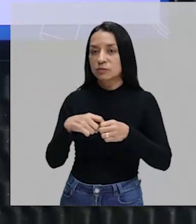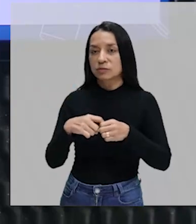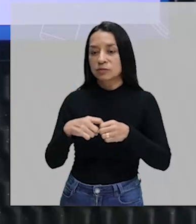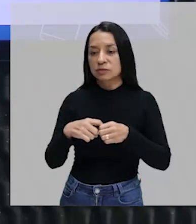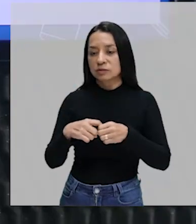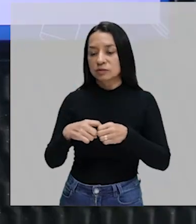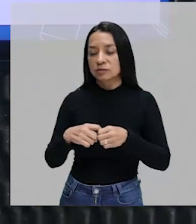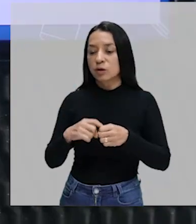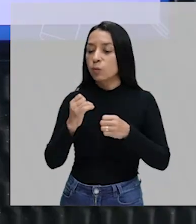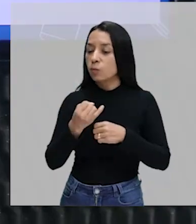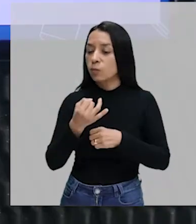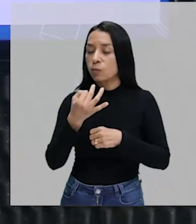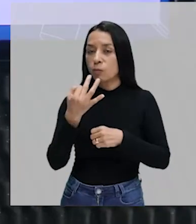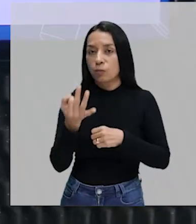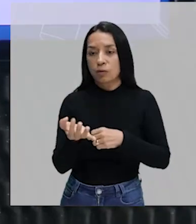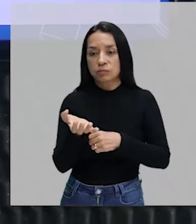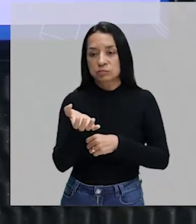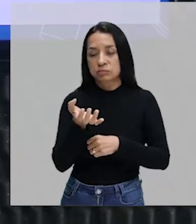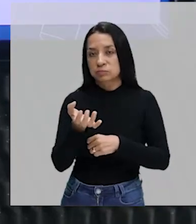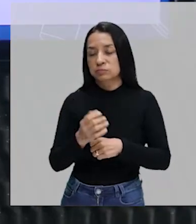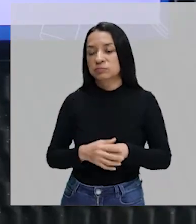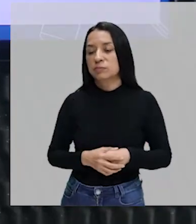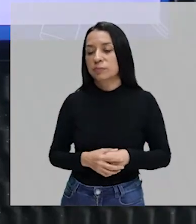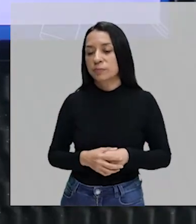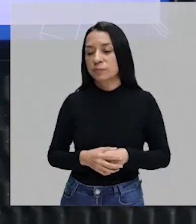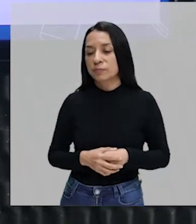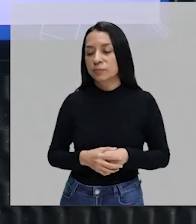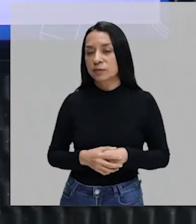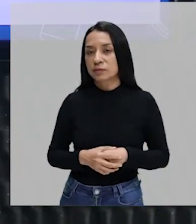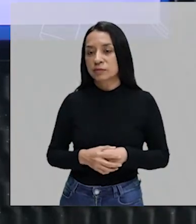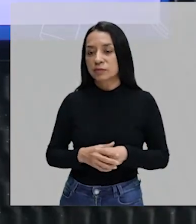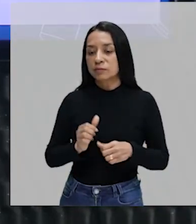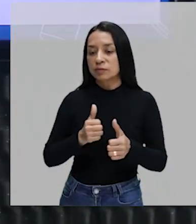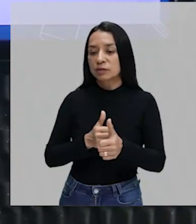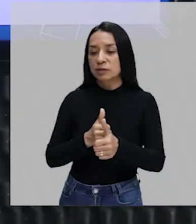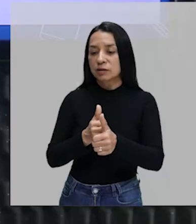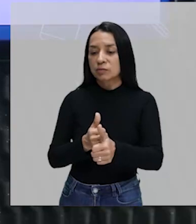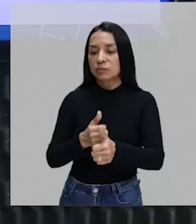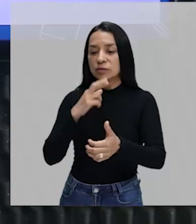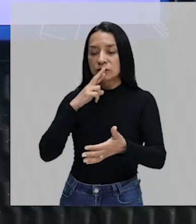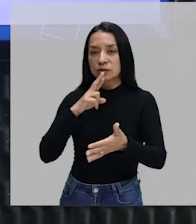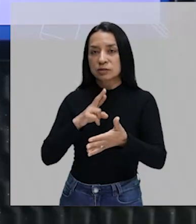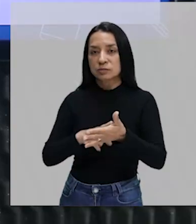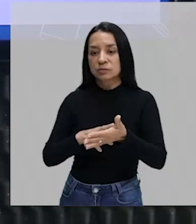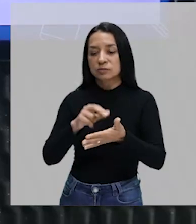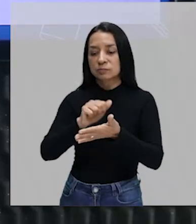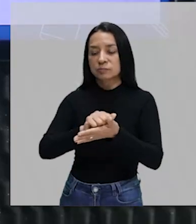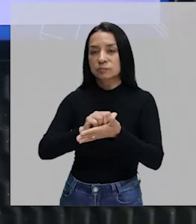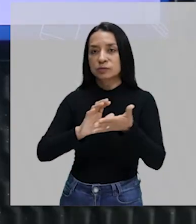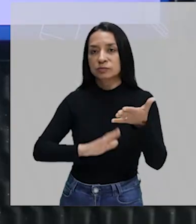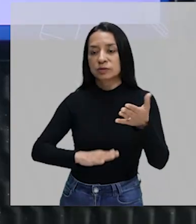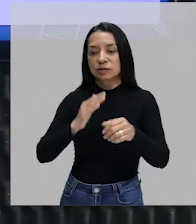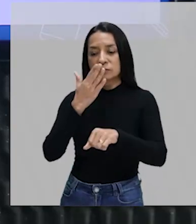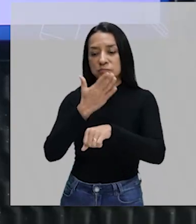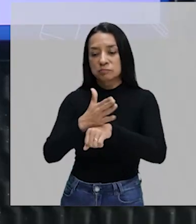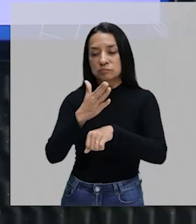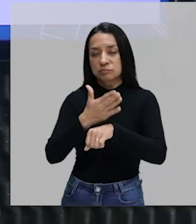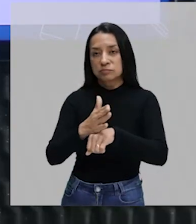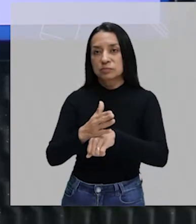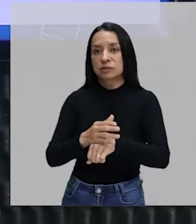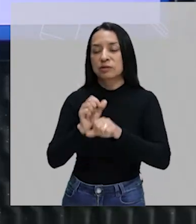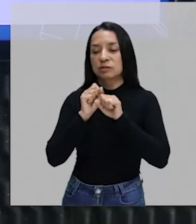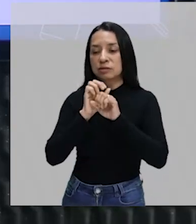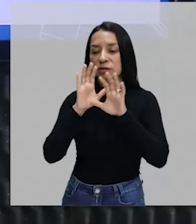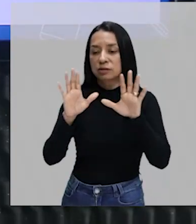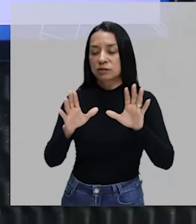ir e voltar quantas vezes quiser, para a gente acompanhar aqui a solução dos exercícios e treinar um pouquinho,